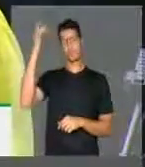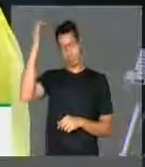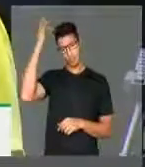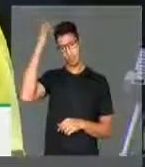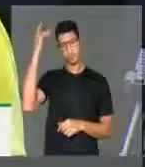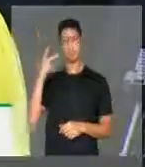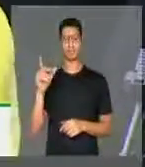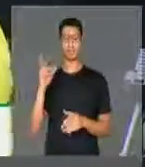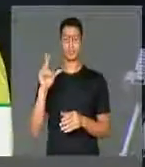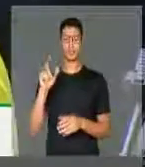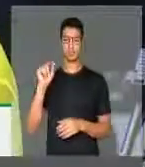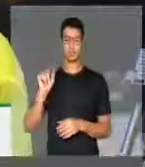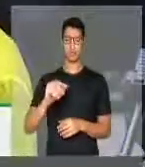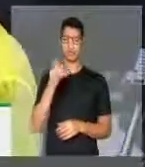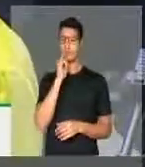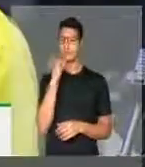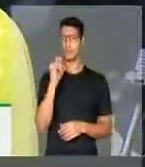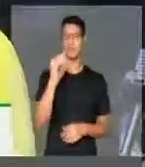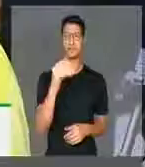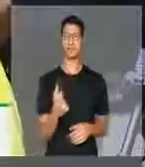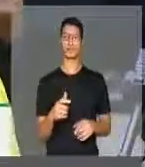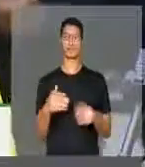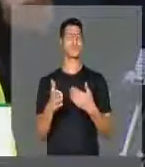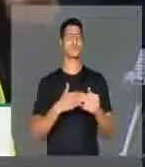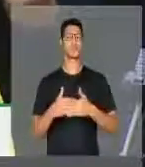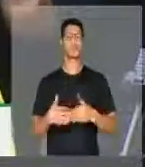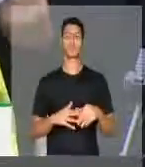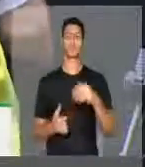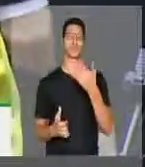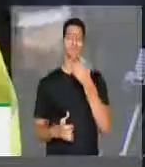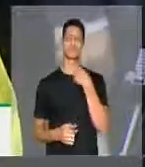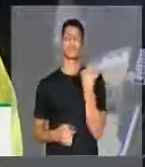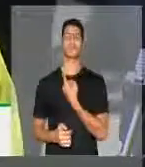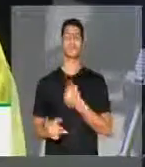é um absurdo, isso, a Eletrobras,